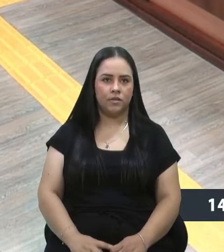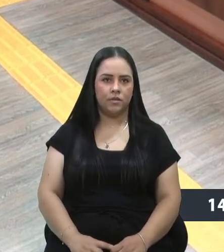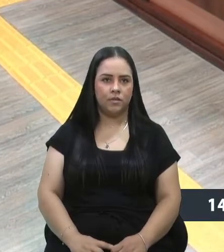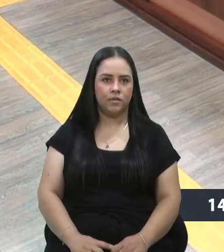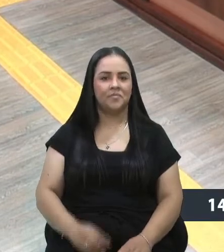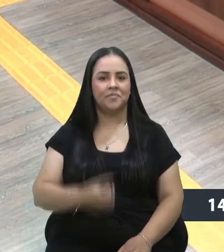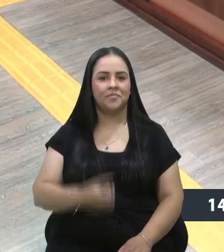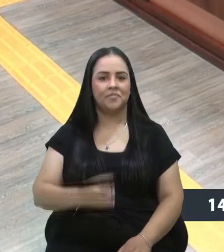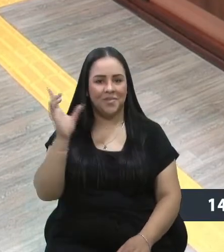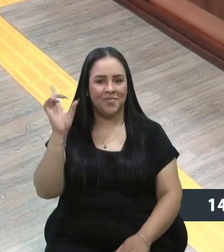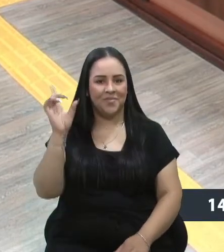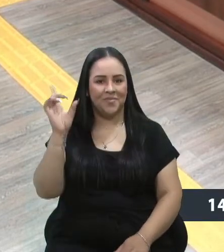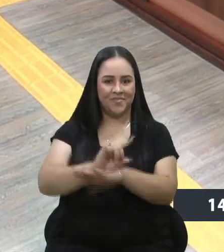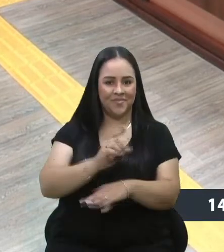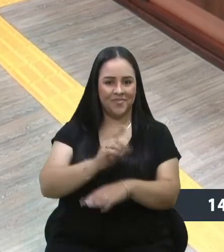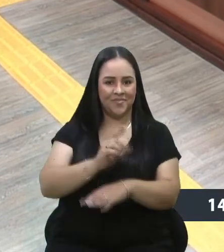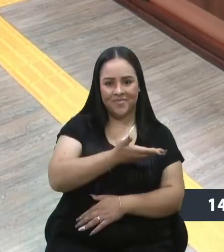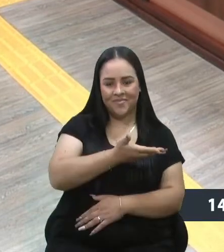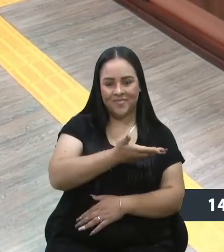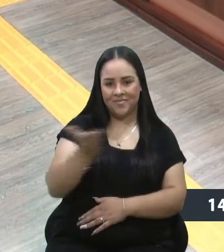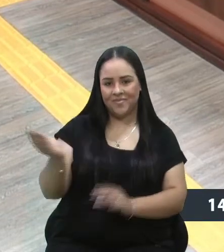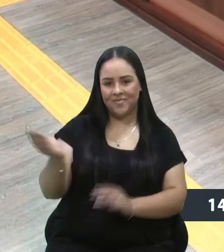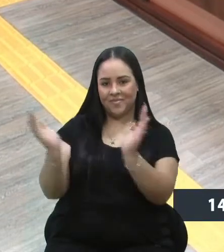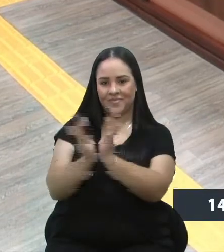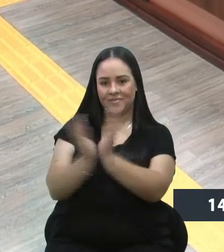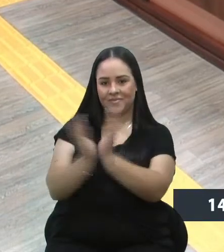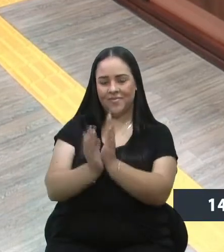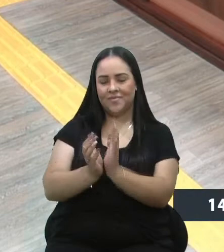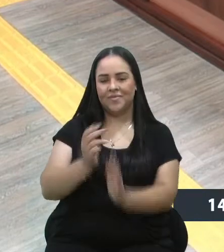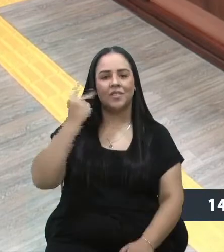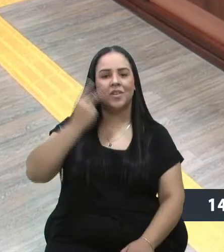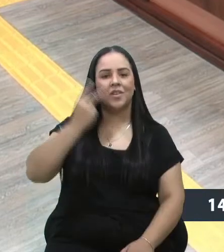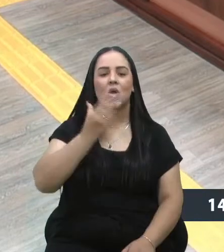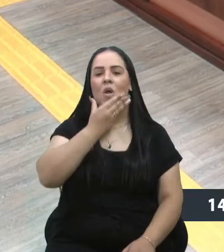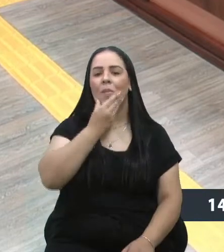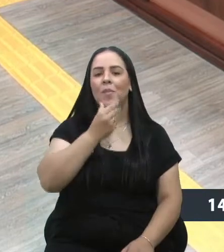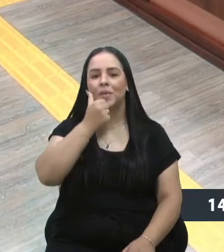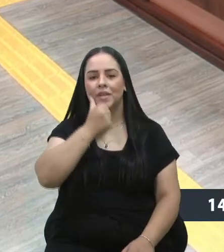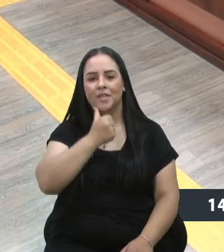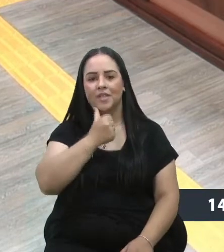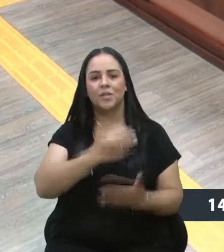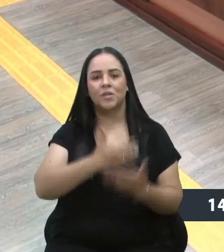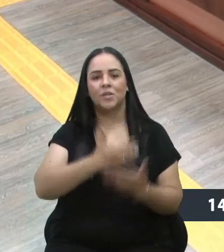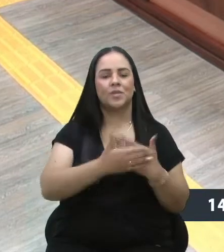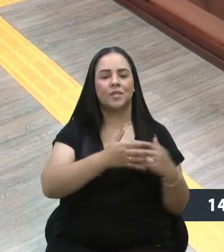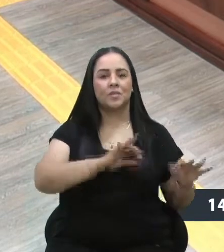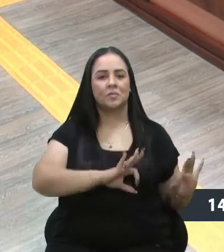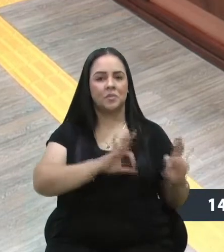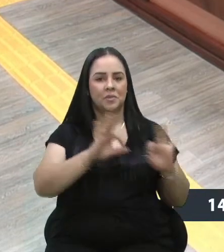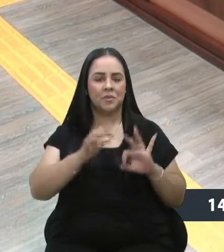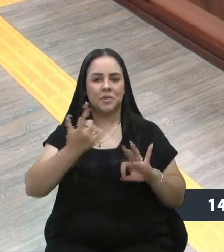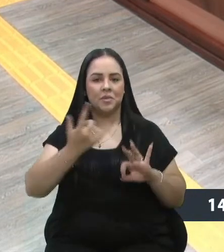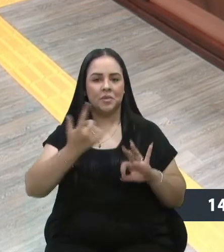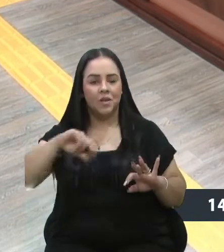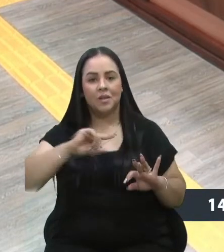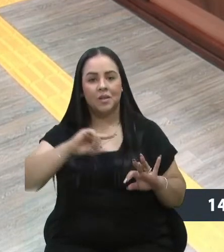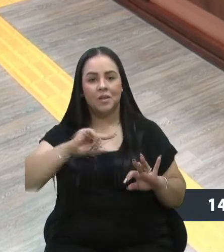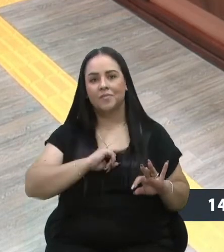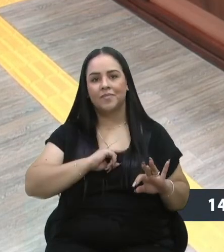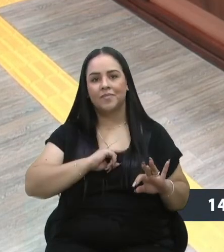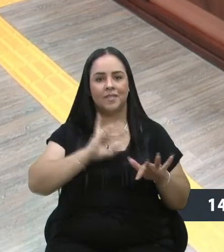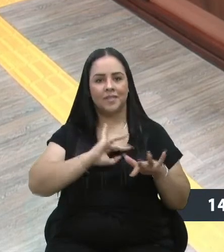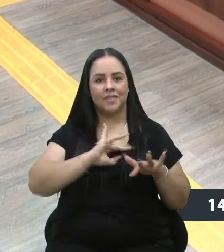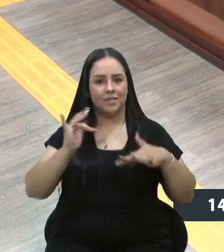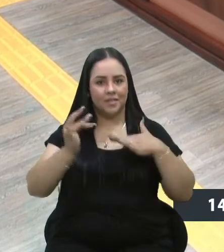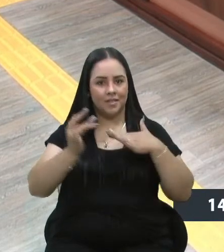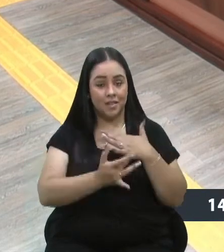Bom dia aos nobres pares, colegas vereadores, a todos que nos acompanham através das redes